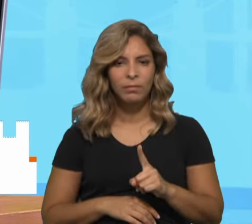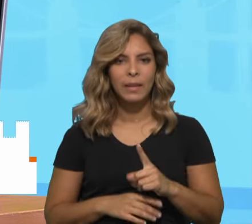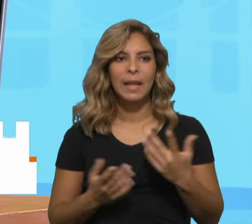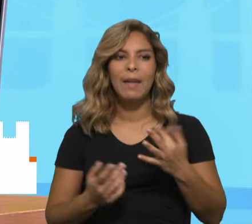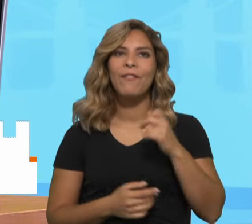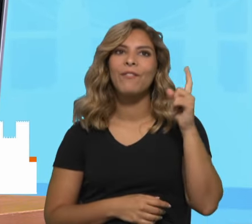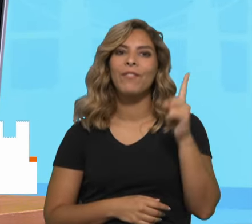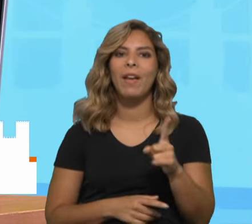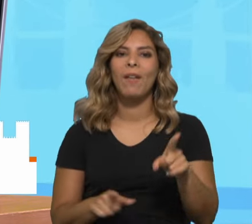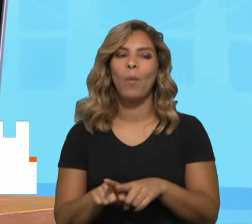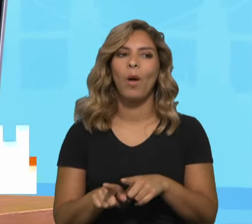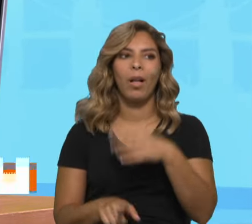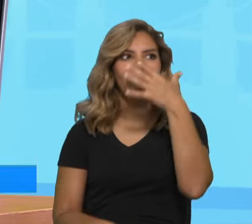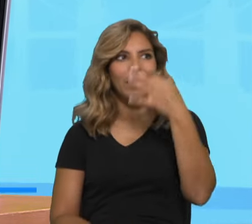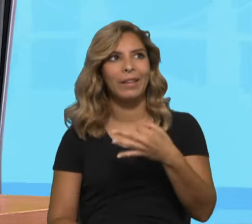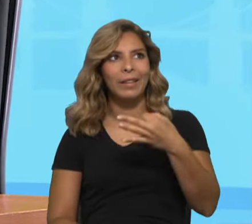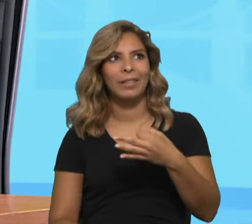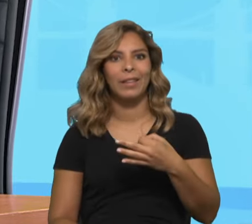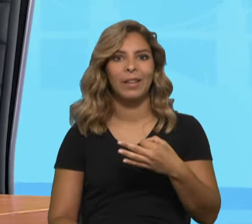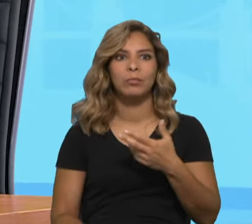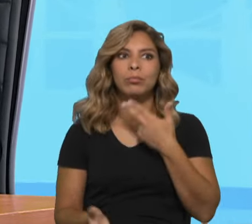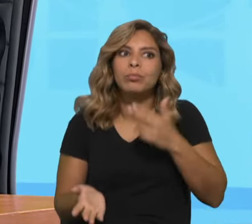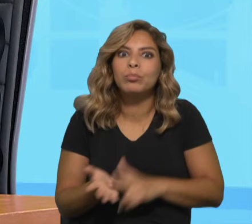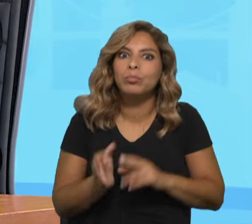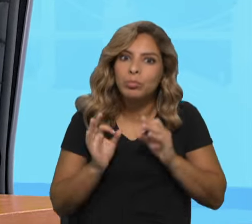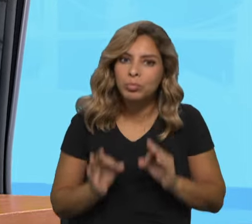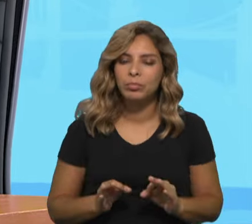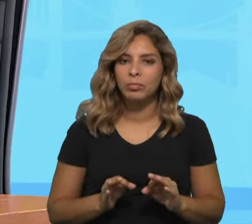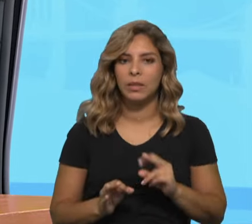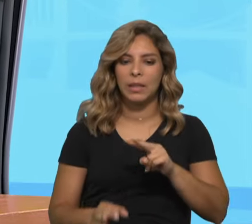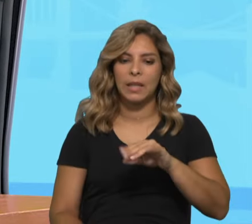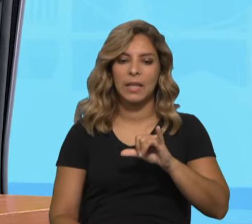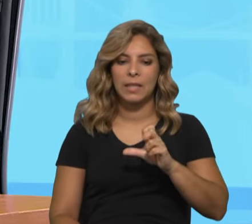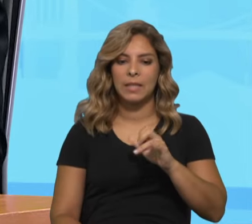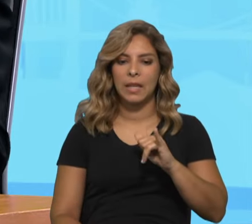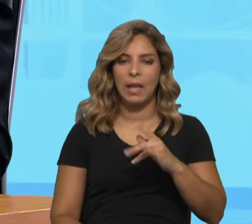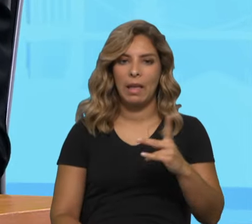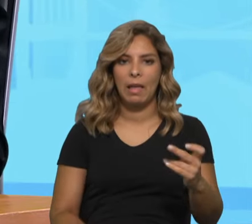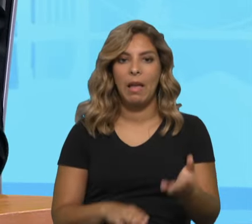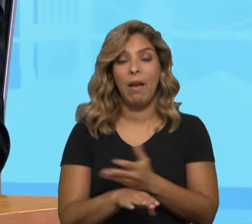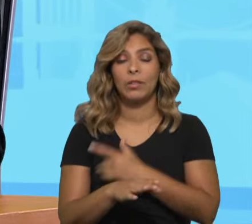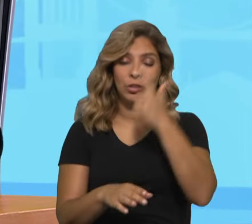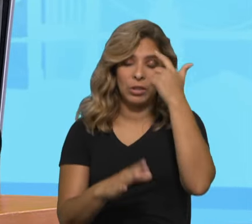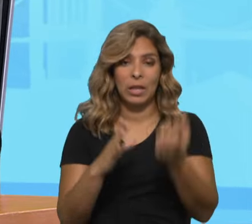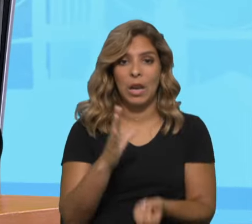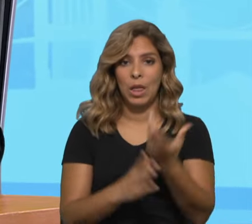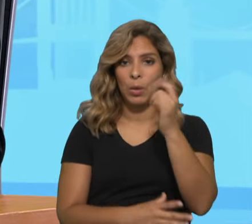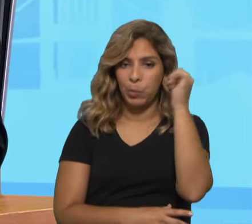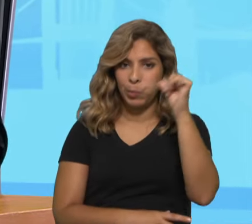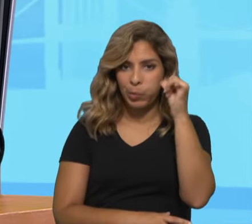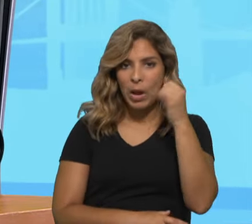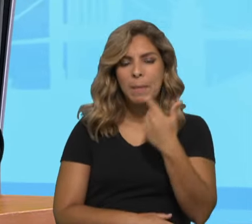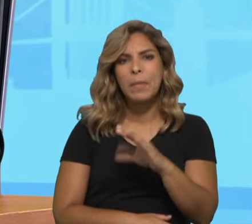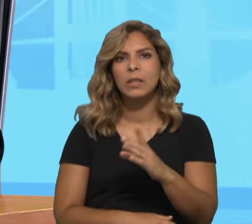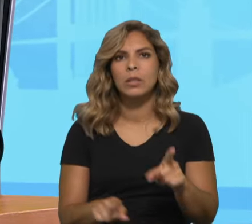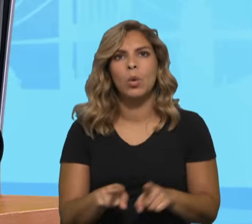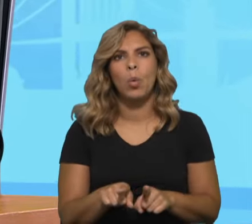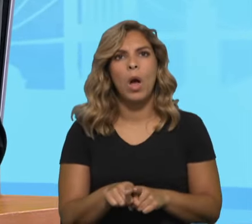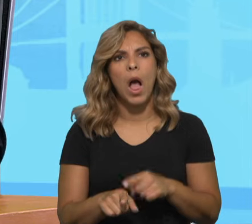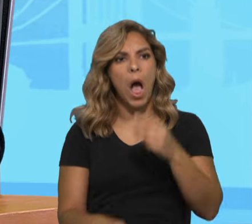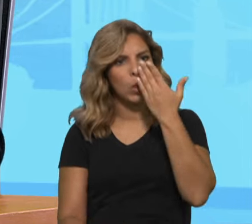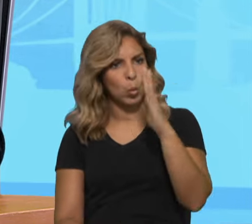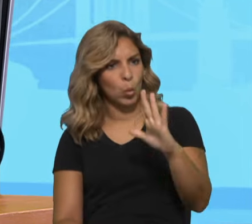dizer o credo de Niceia, que ainda não tinha sido inventado, mas quer dizer esta atitude